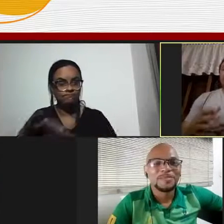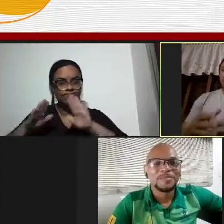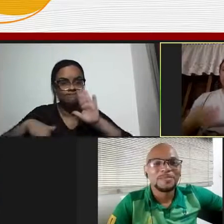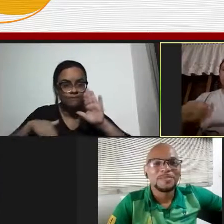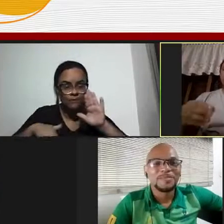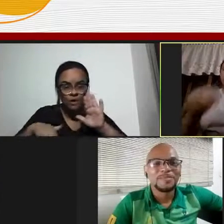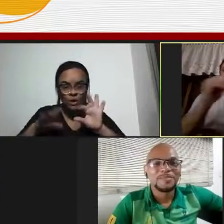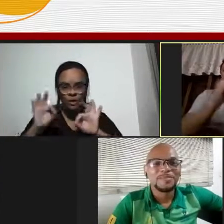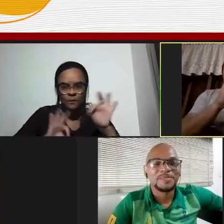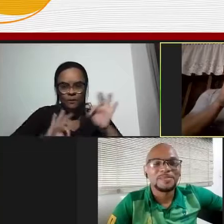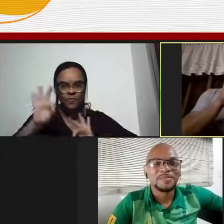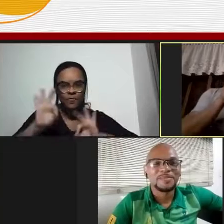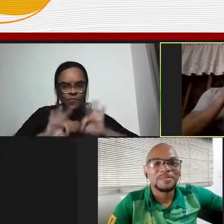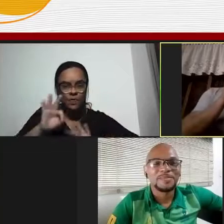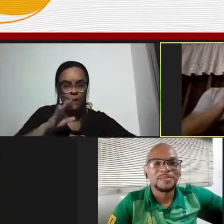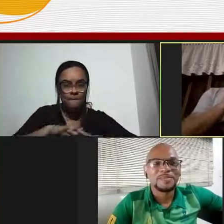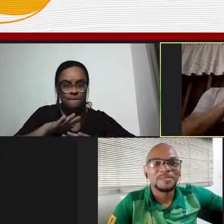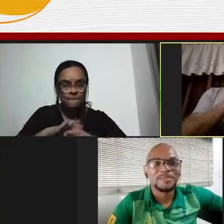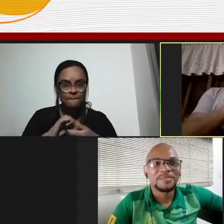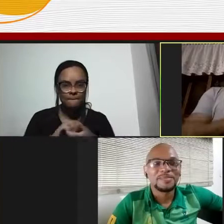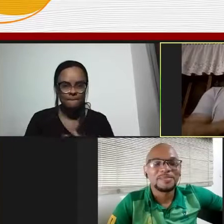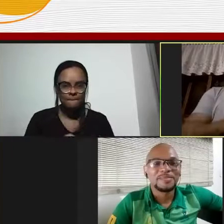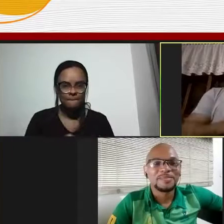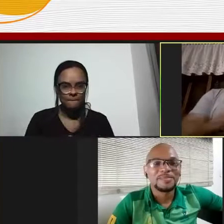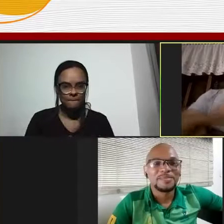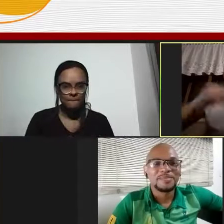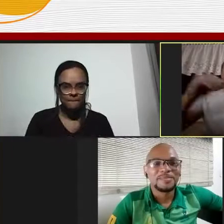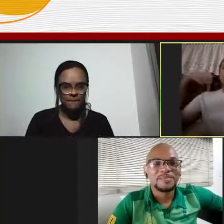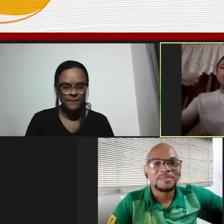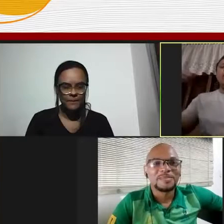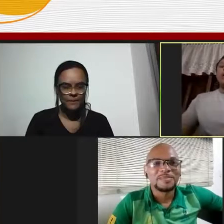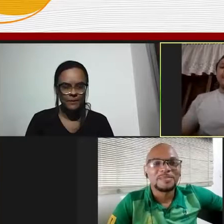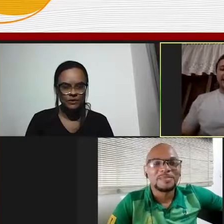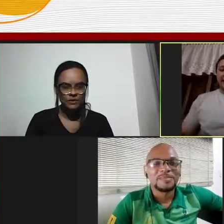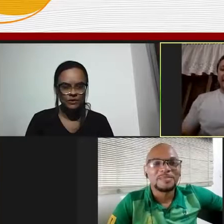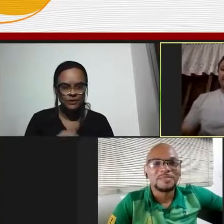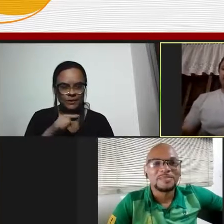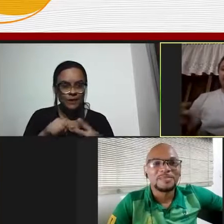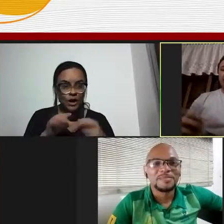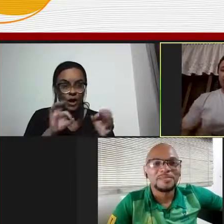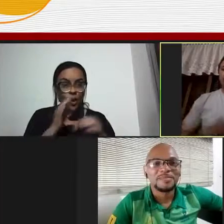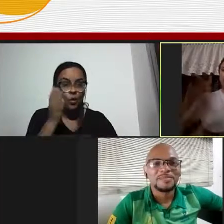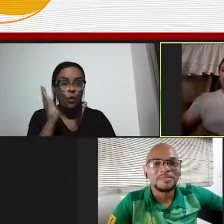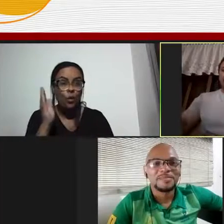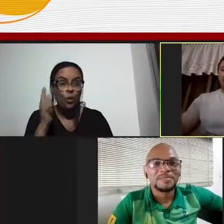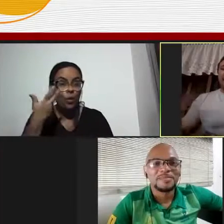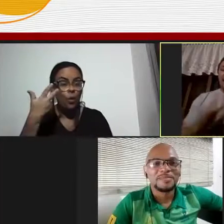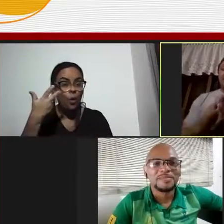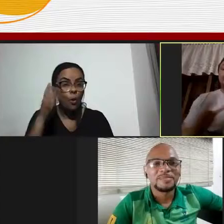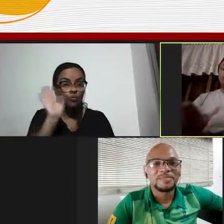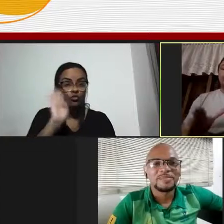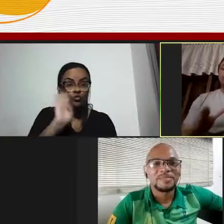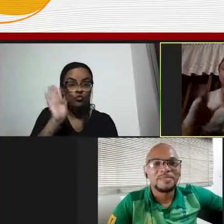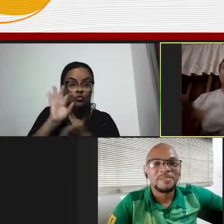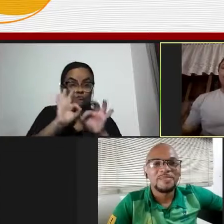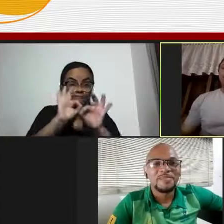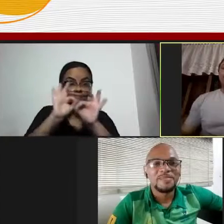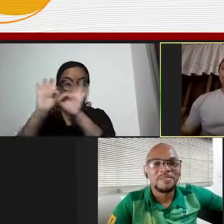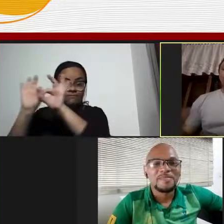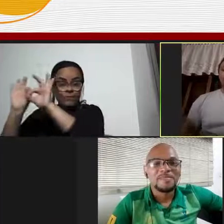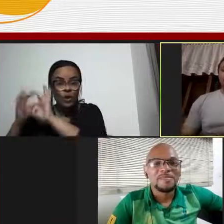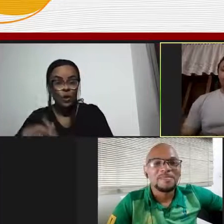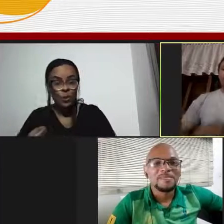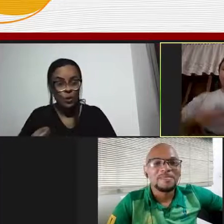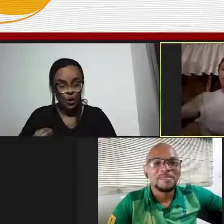tem um planejamento de fazer um curto e longa-metragem para colocar aí a história do